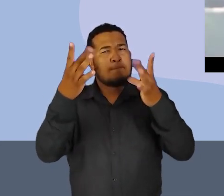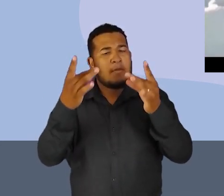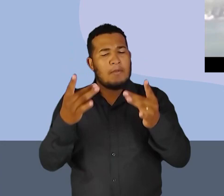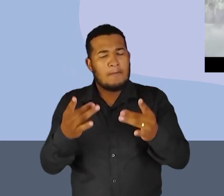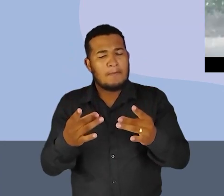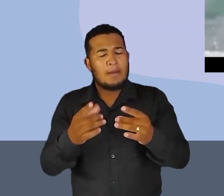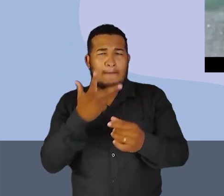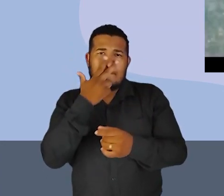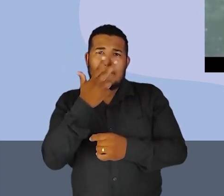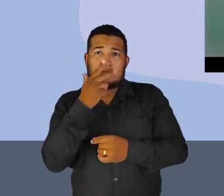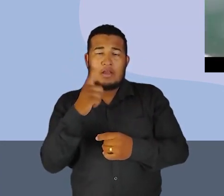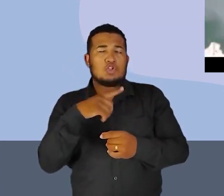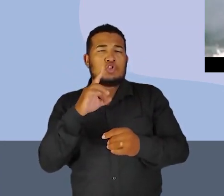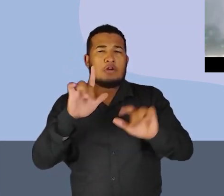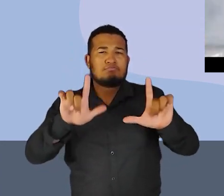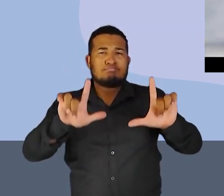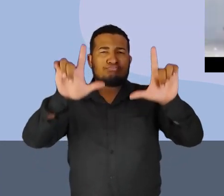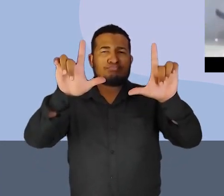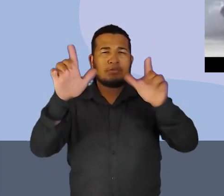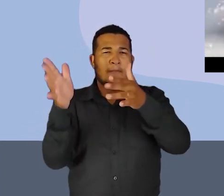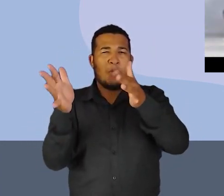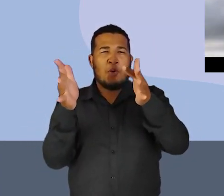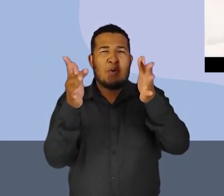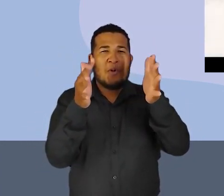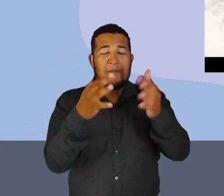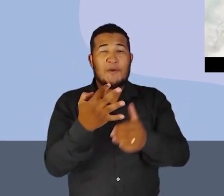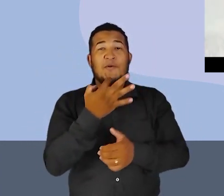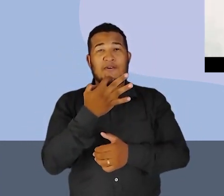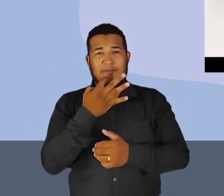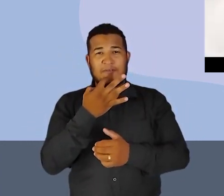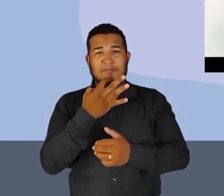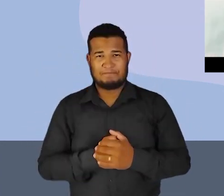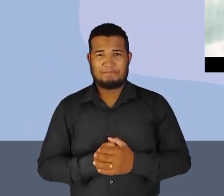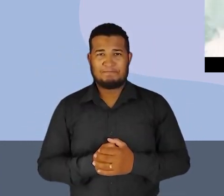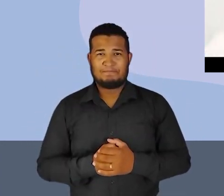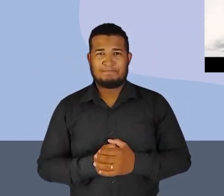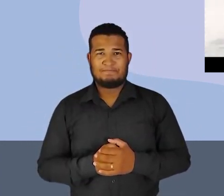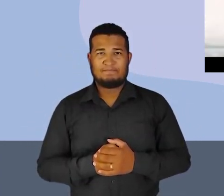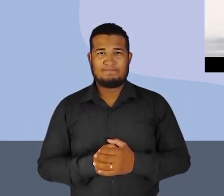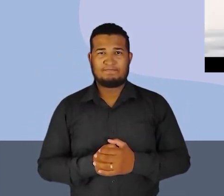que pela telinha aí, para você conhecer um pouco melhor essas práticas.